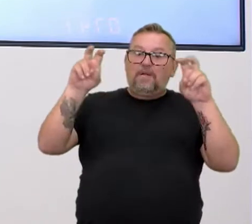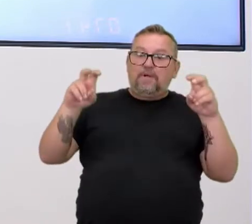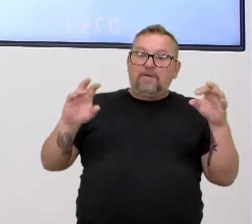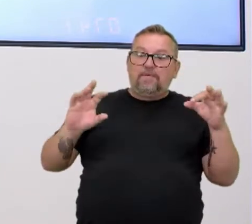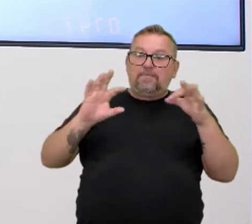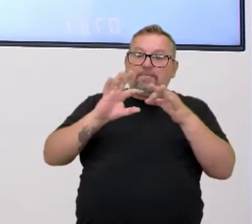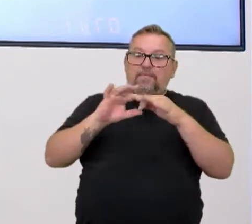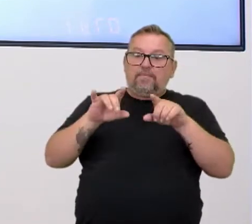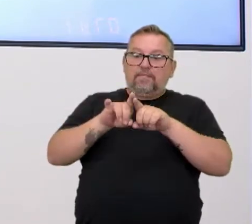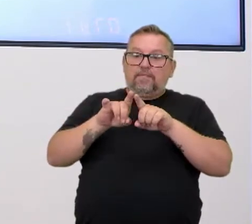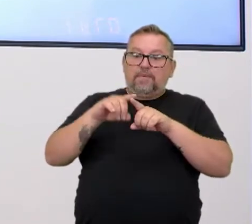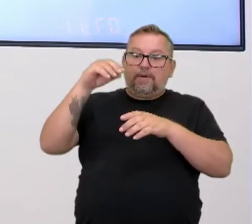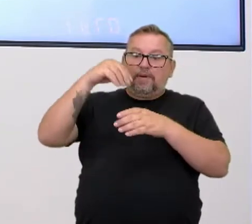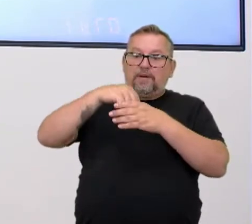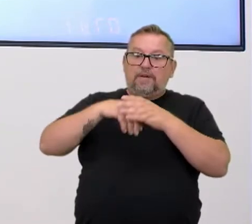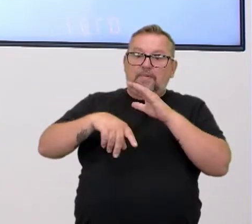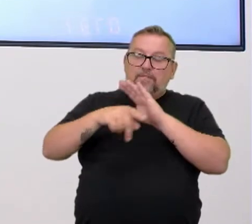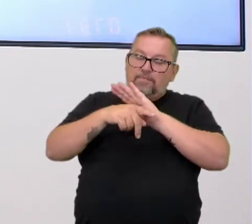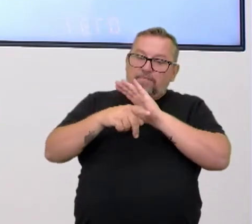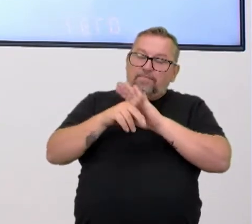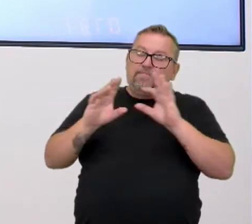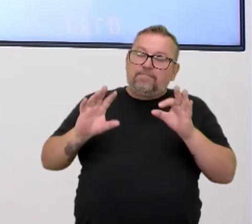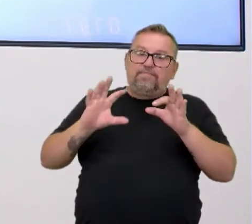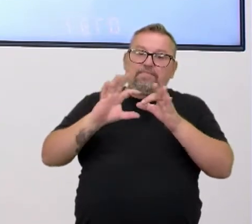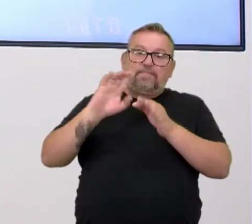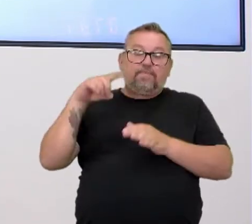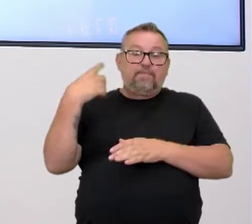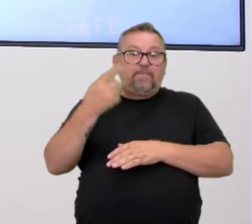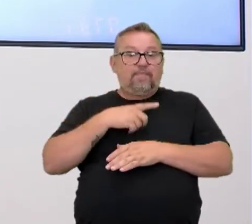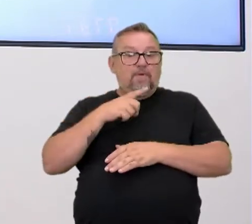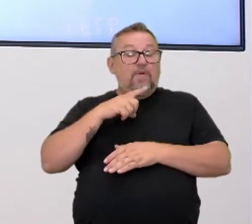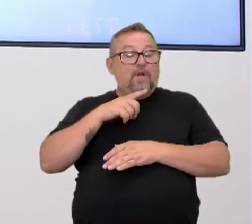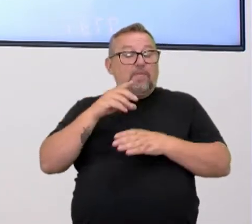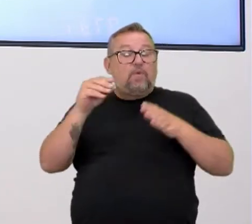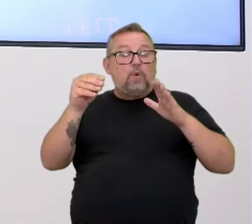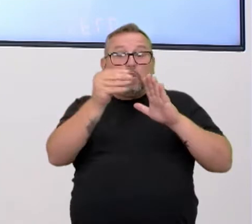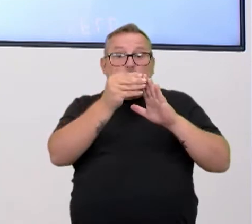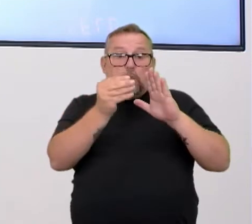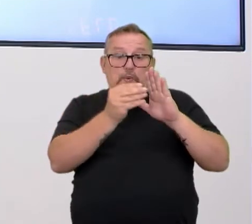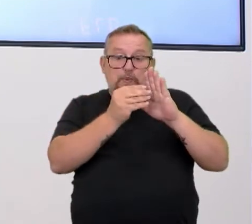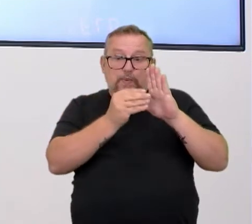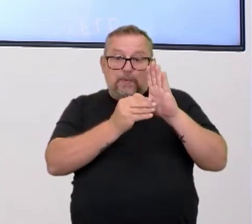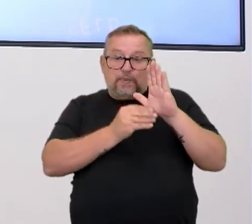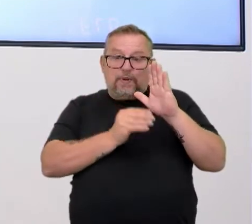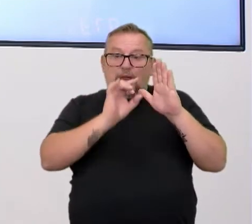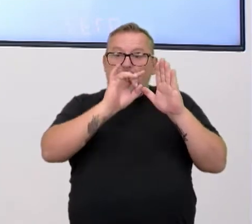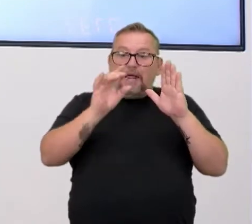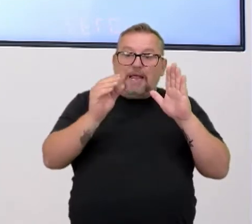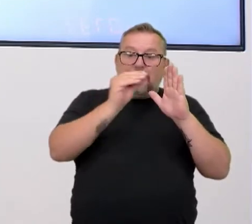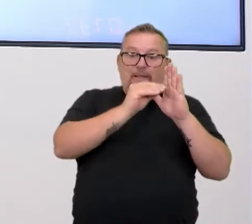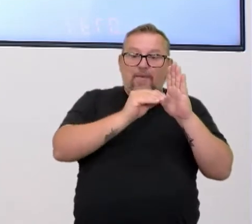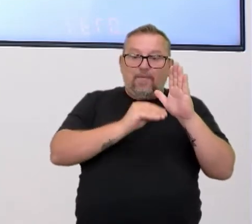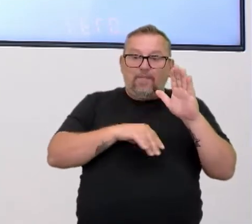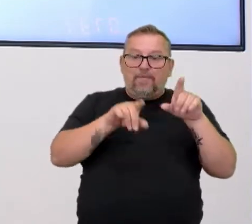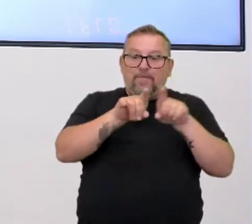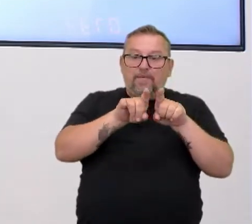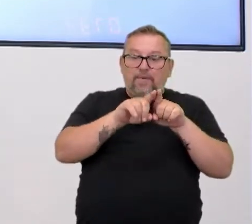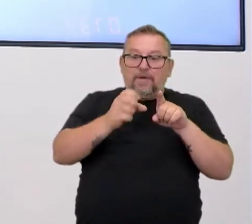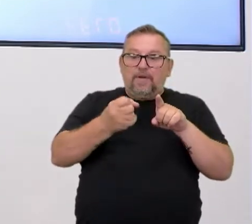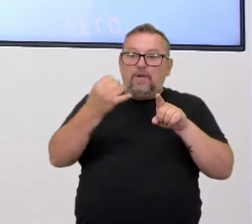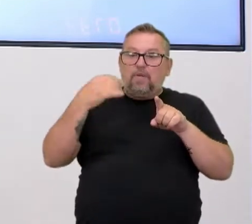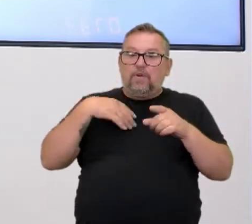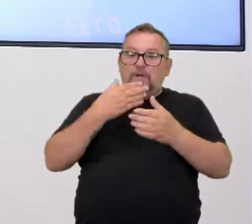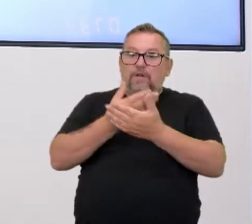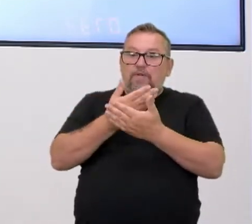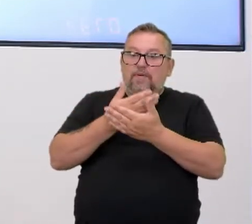conectada. Dentro do matemática conectada, nós temos os componentes. Dentro de cada componente aí, quantas aulas a